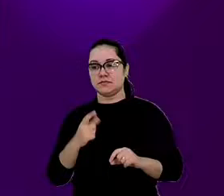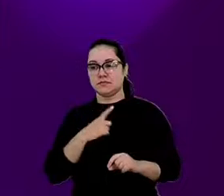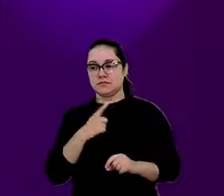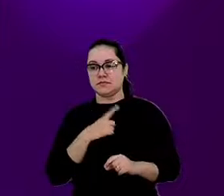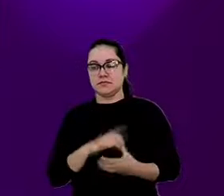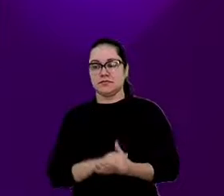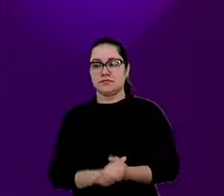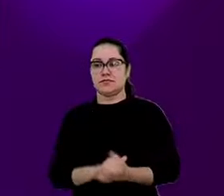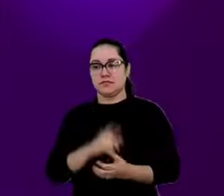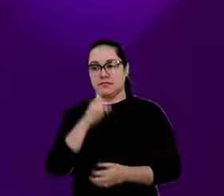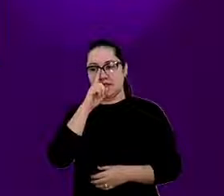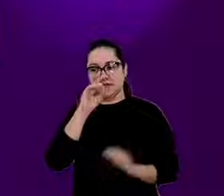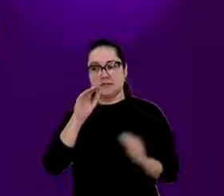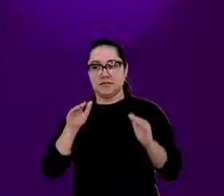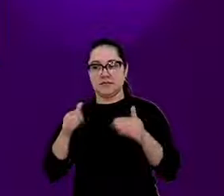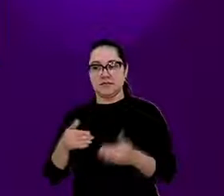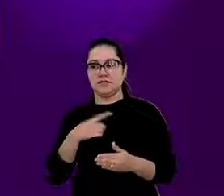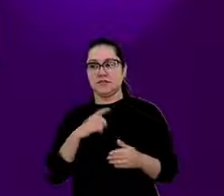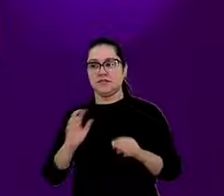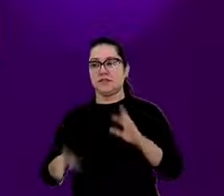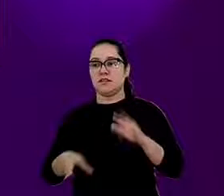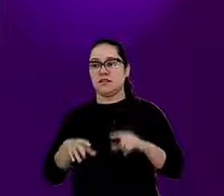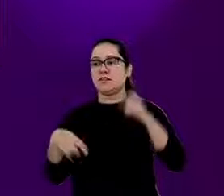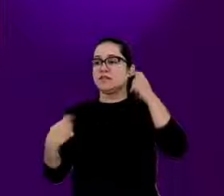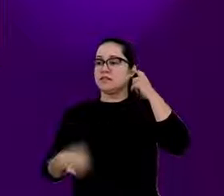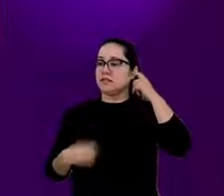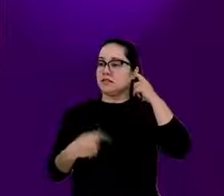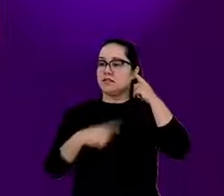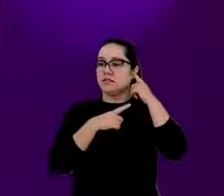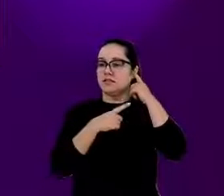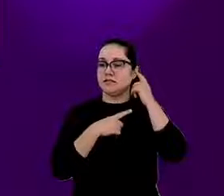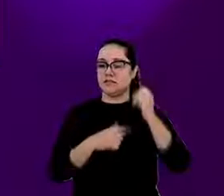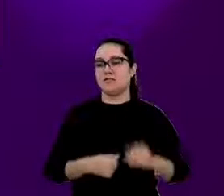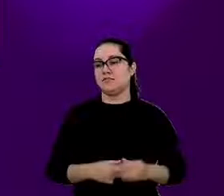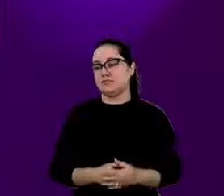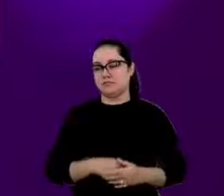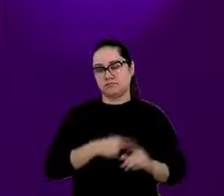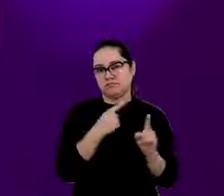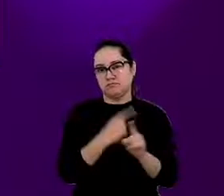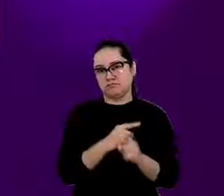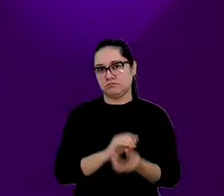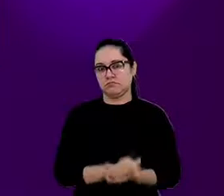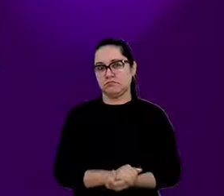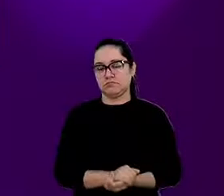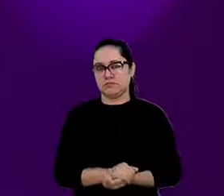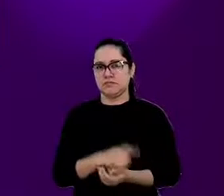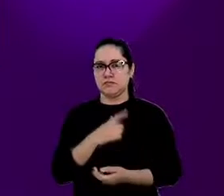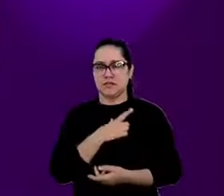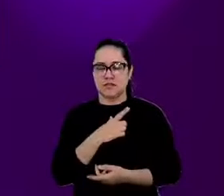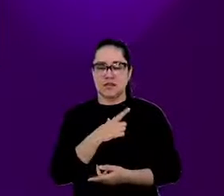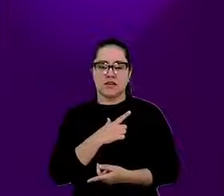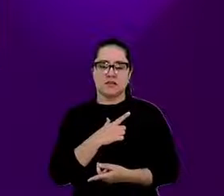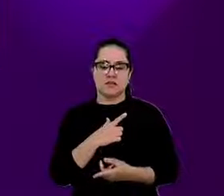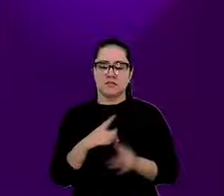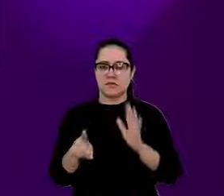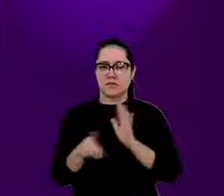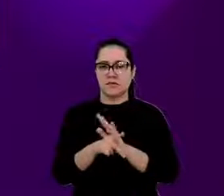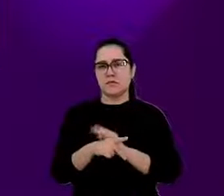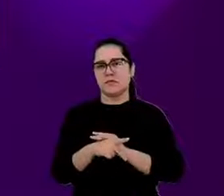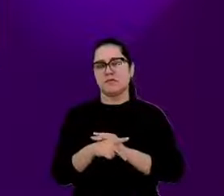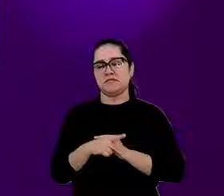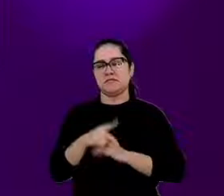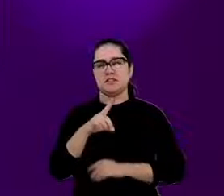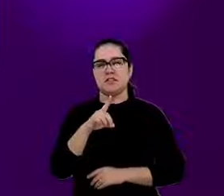riscos específicos para diferentes necessidades que a gente possa encontrar. Para pacientes diabéticos, para pacientes que são vasculopatas, pacientes